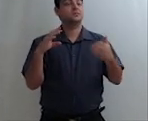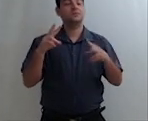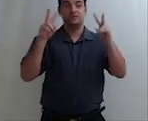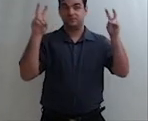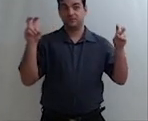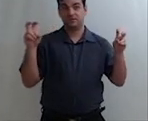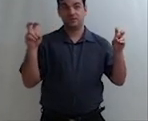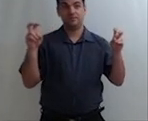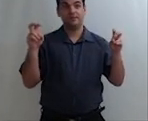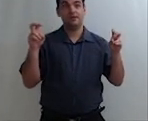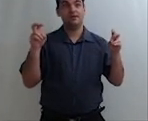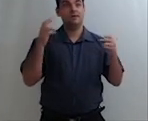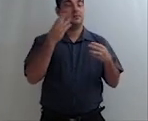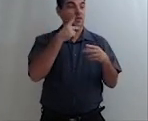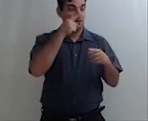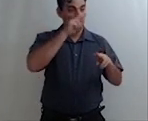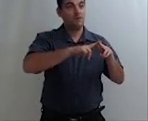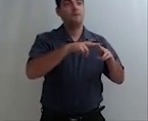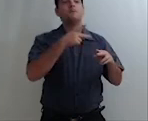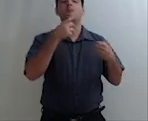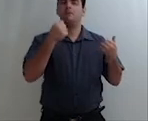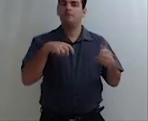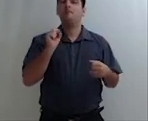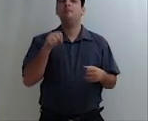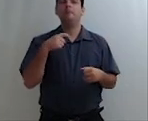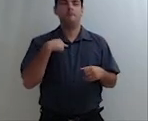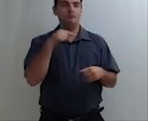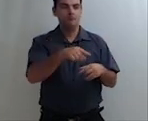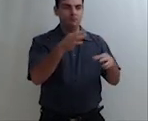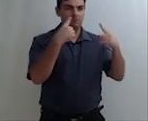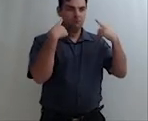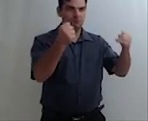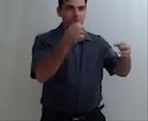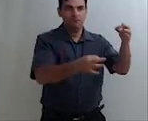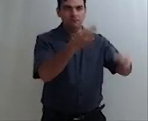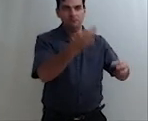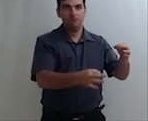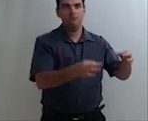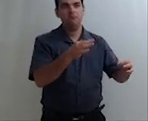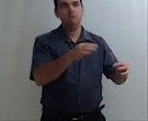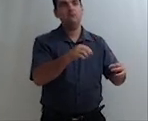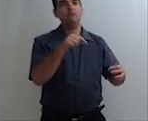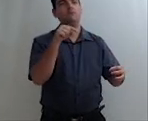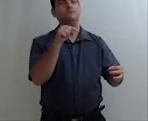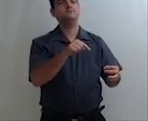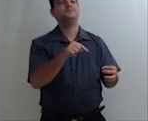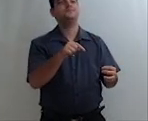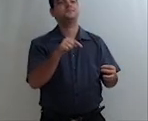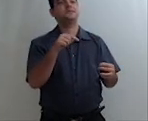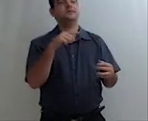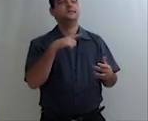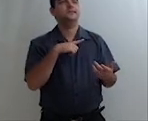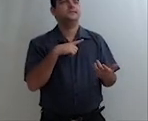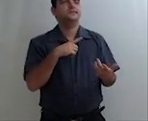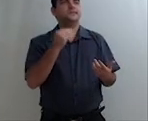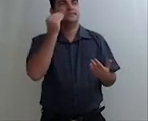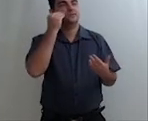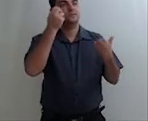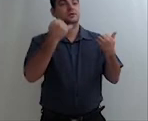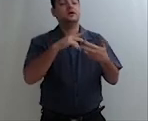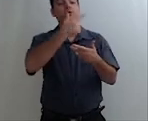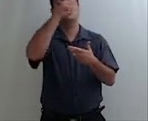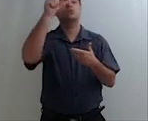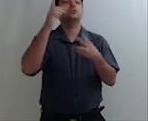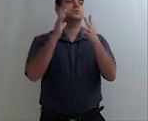dessa prisão aponta aqui que o Tribunal de Justiça eh eh referiu-se a diversos aspectos da